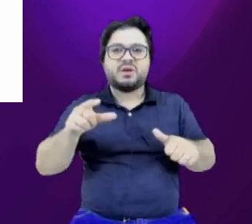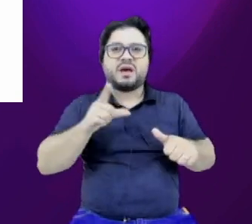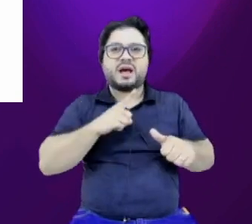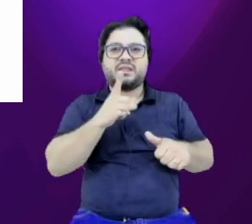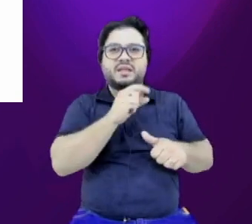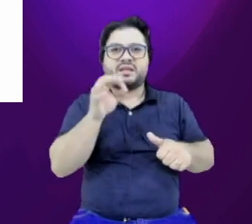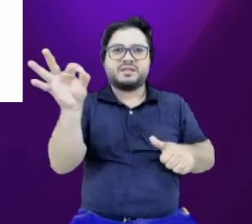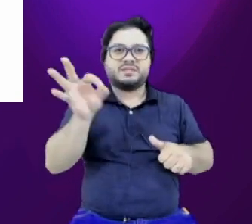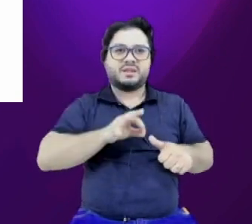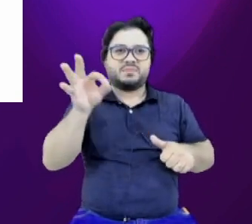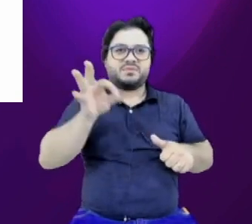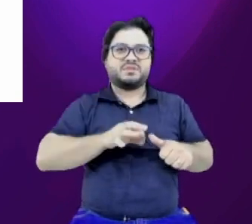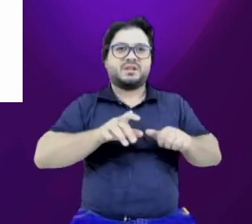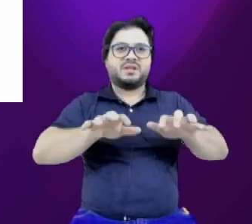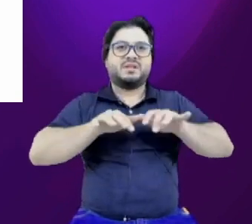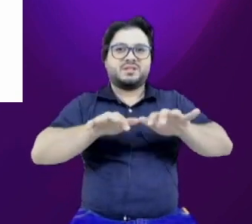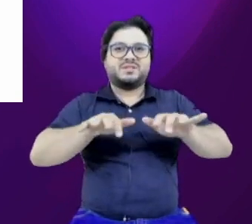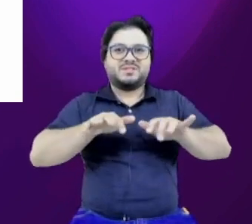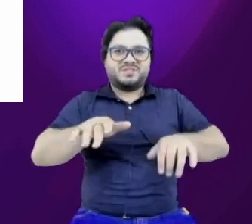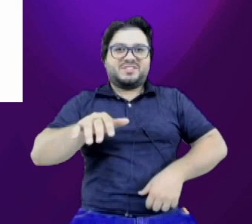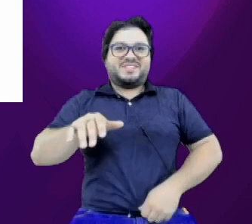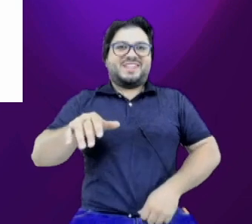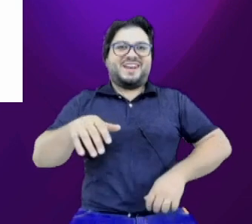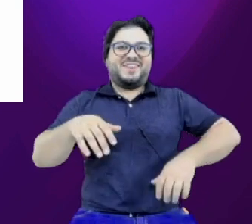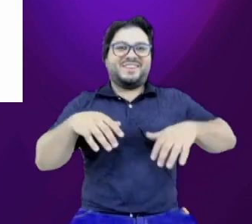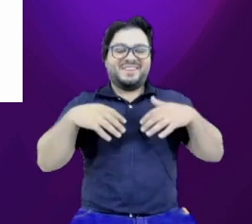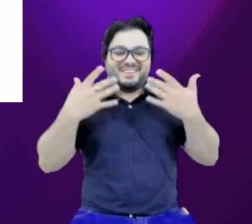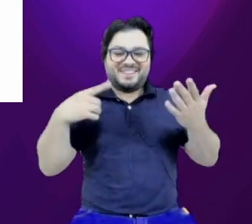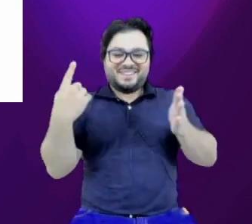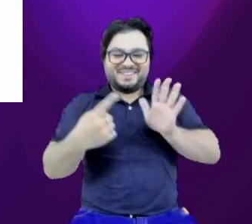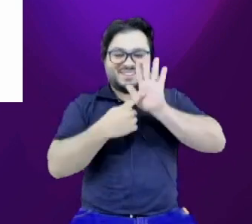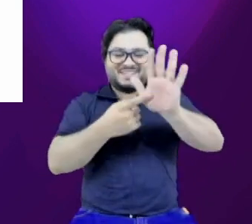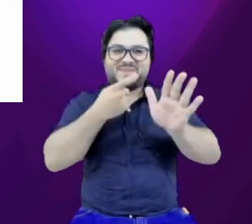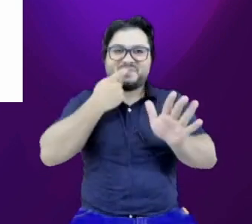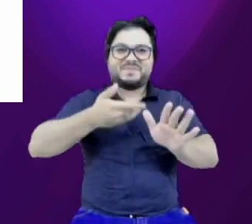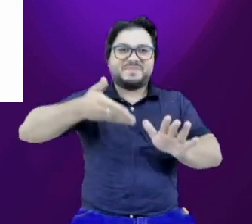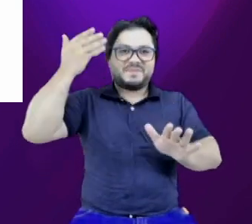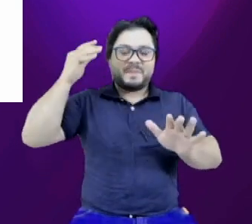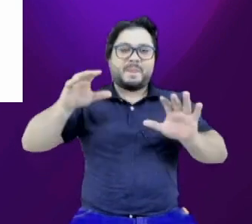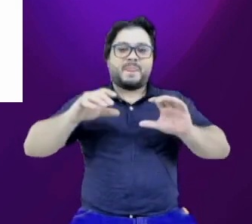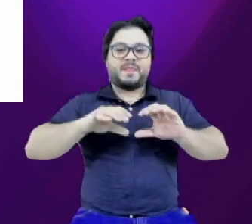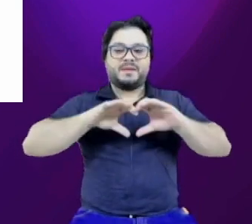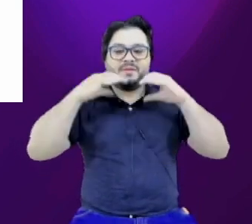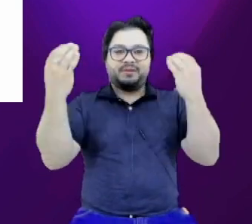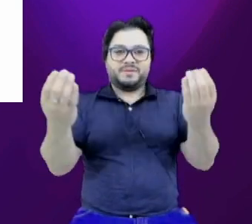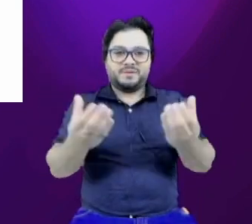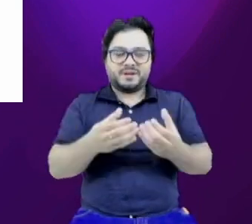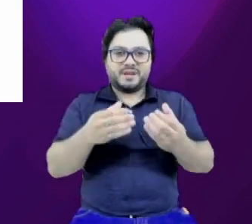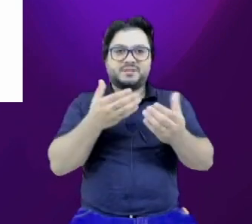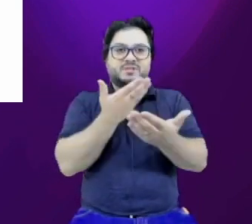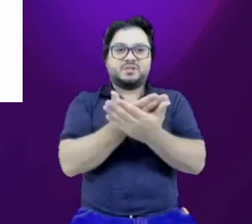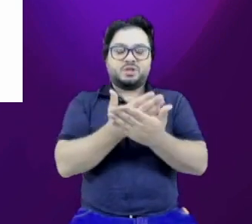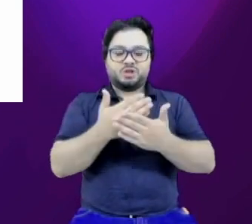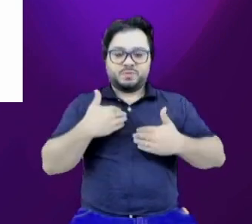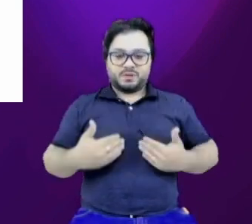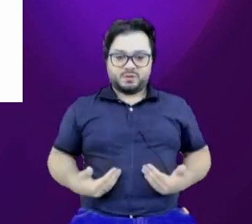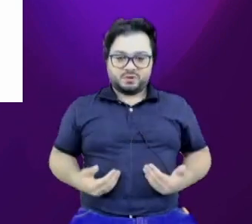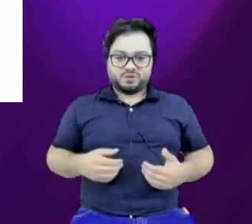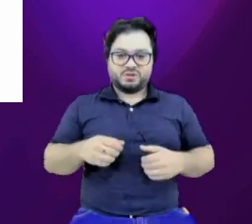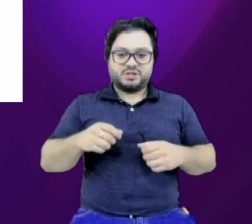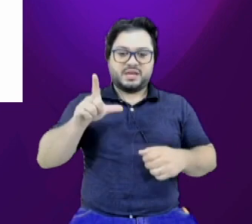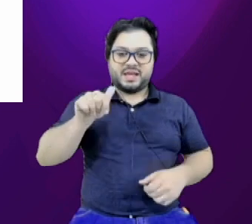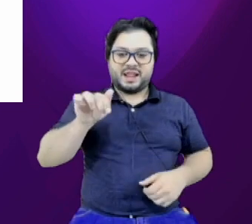100% digital. Então, a gente apresentou recentemente num congresso de patologia digital, agora em outubro, em Las